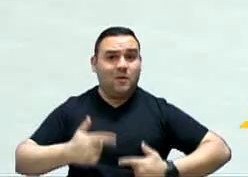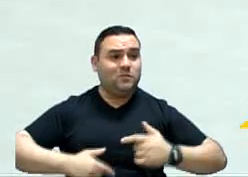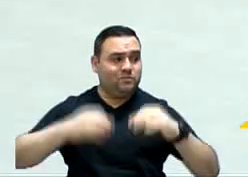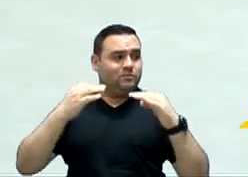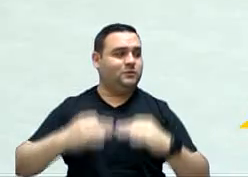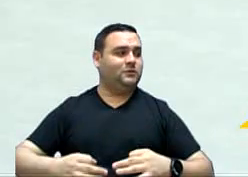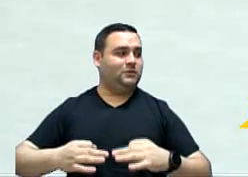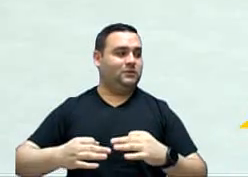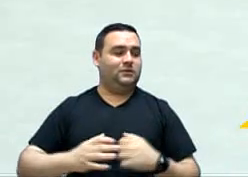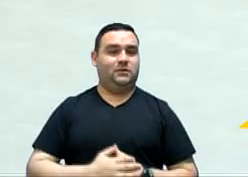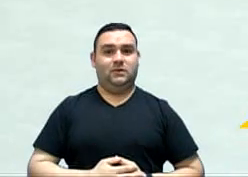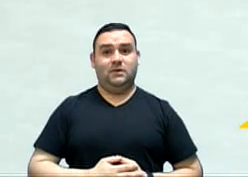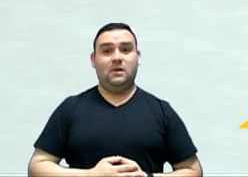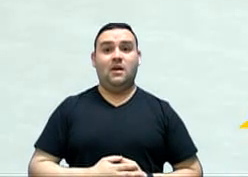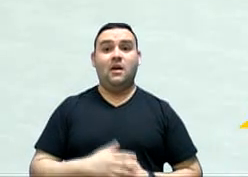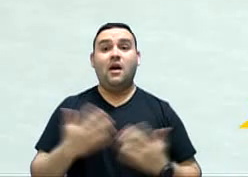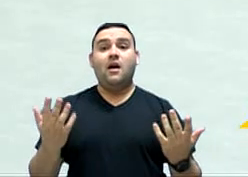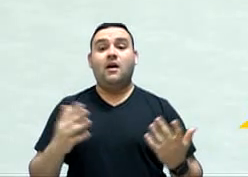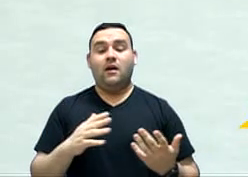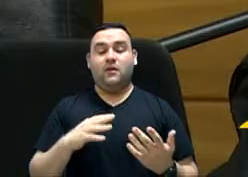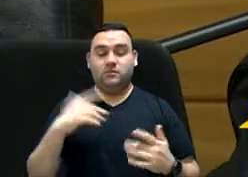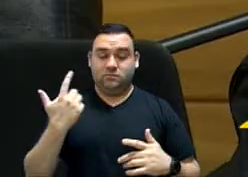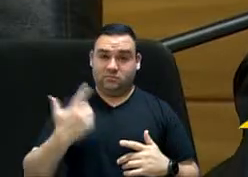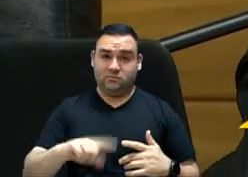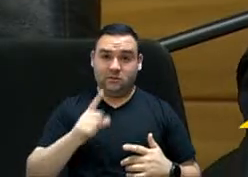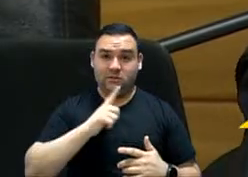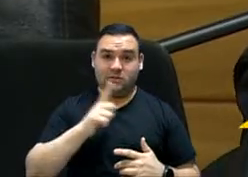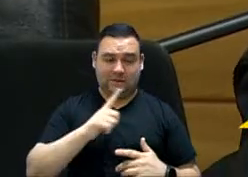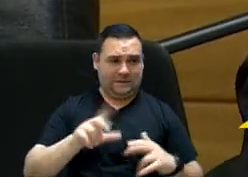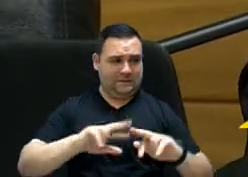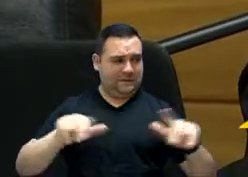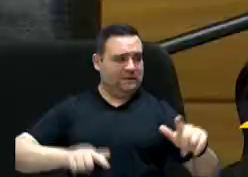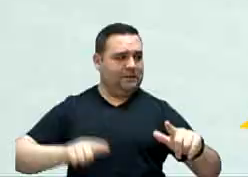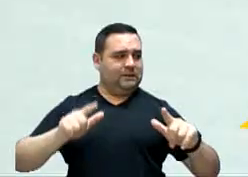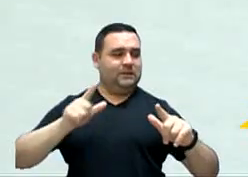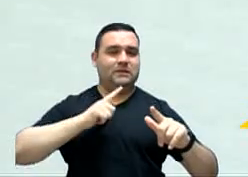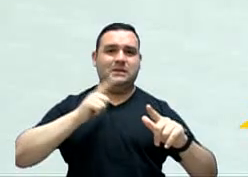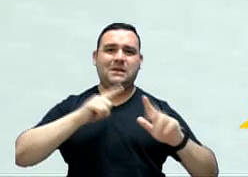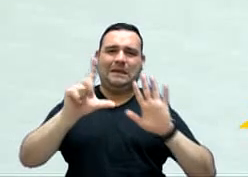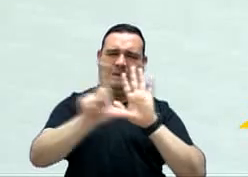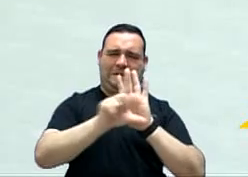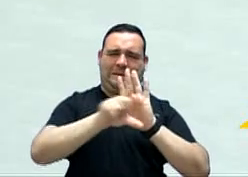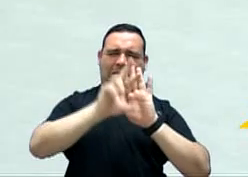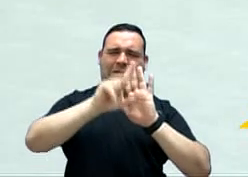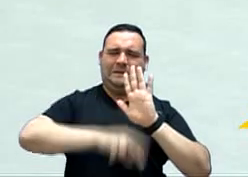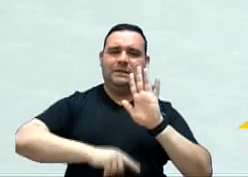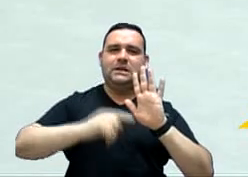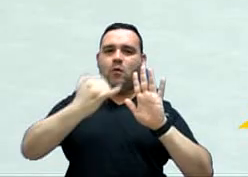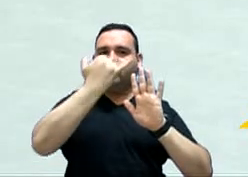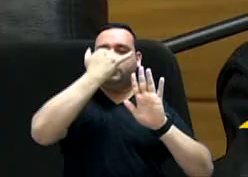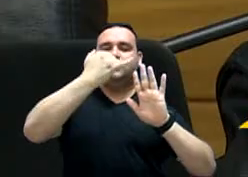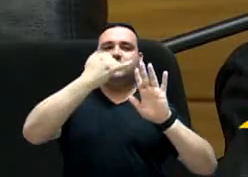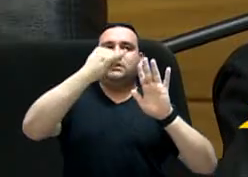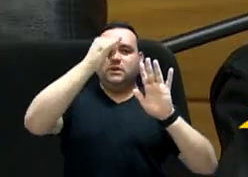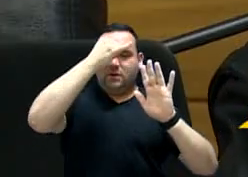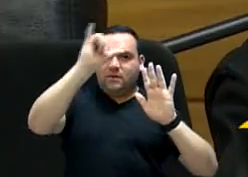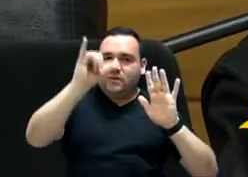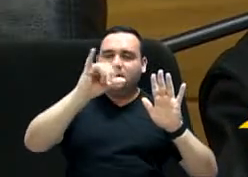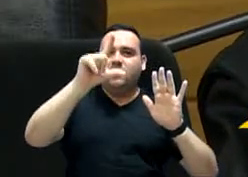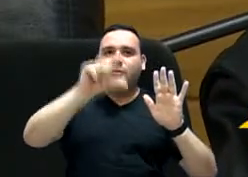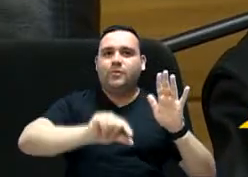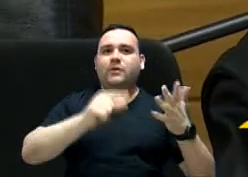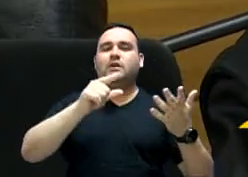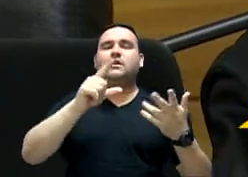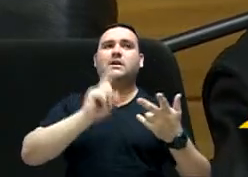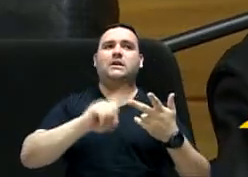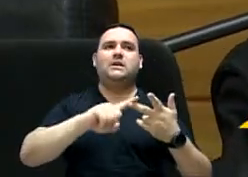Funcionava a rede. Aí vieram essas redução de... políticas, aí veio a política da redução de dano, de